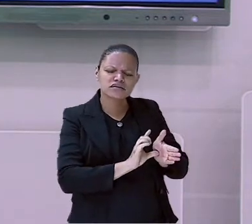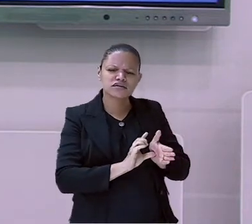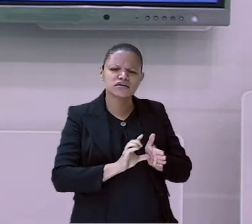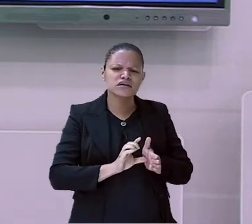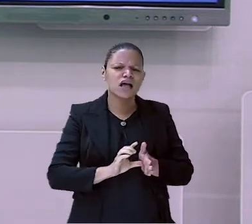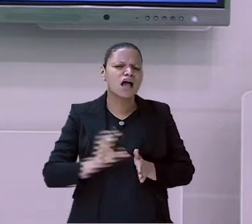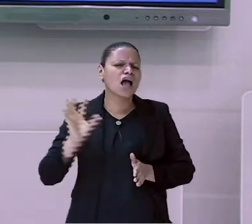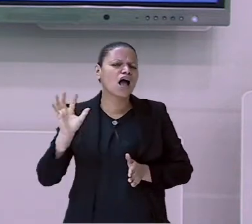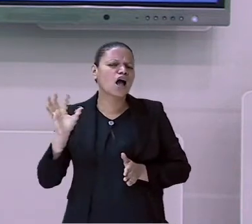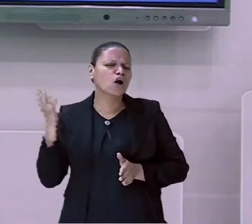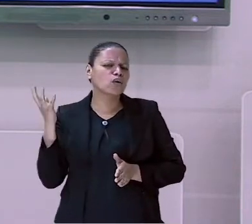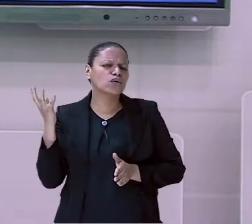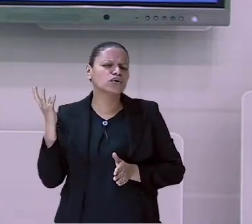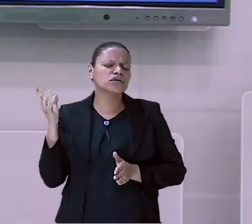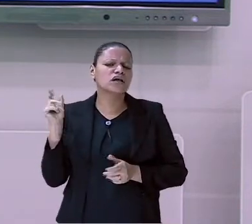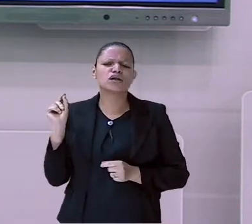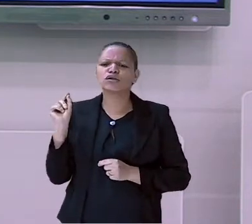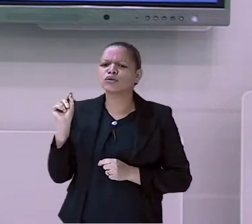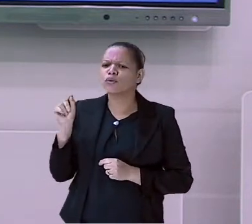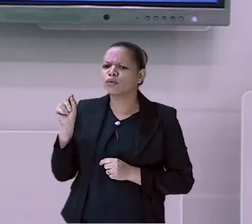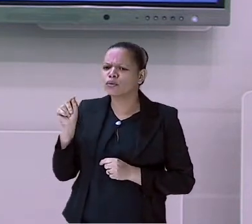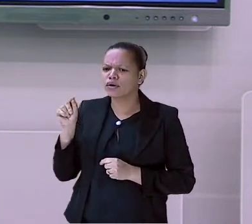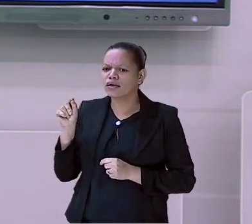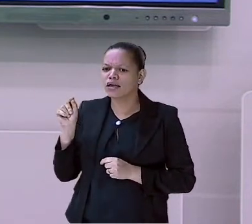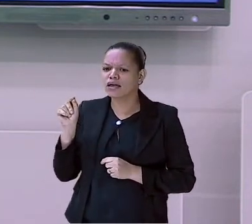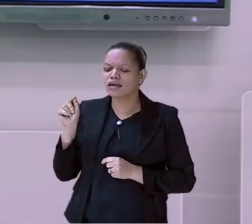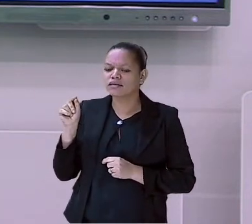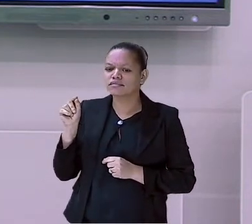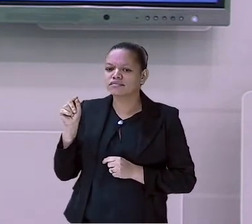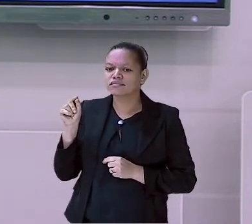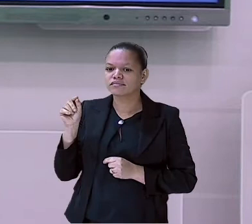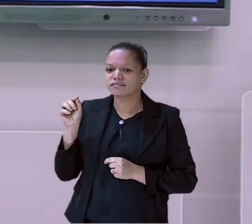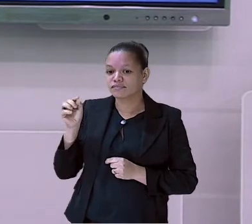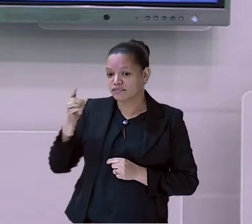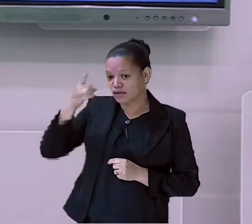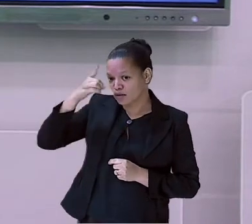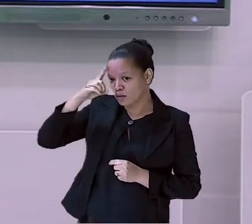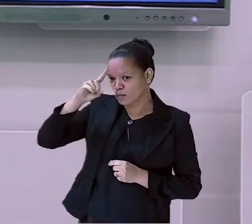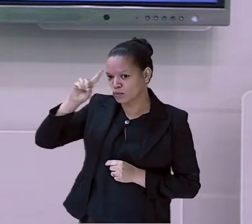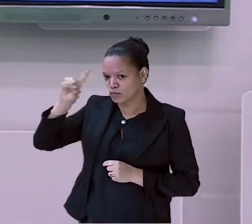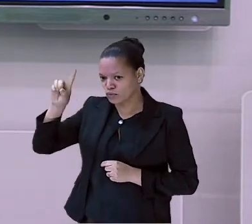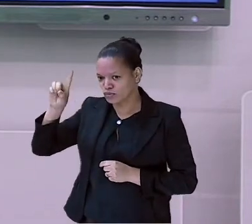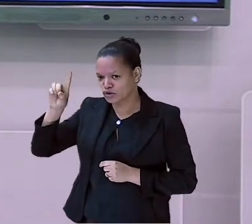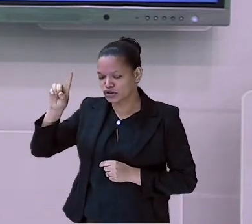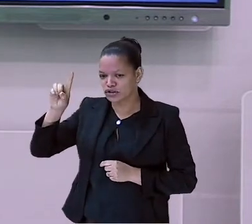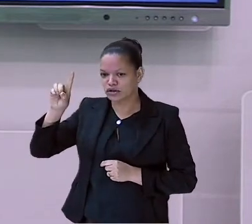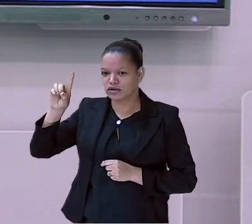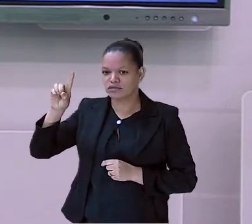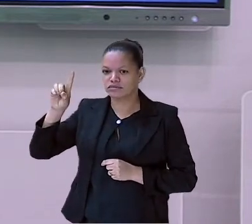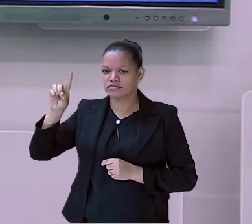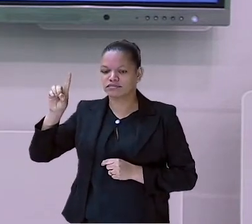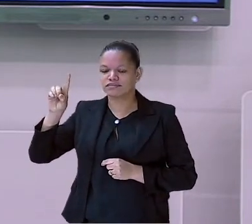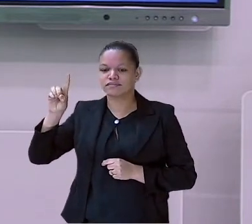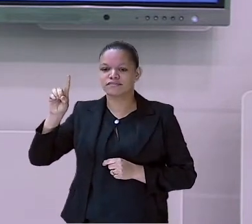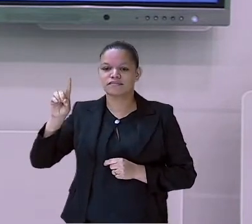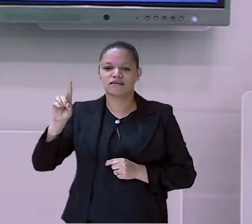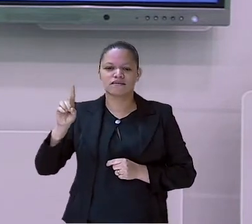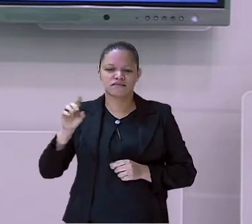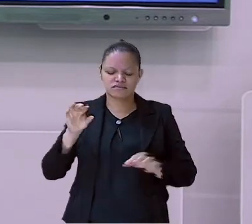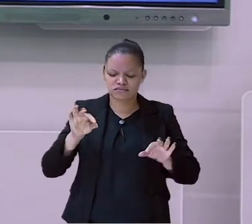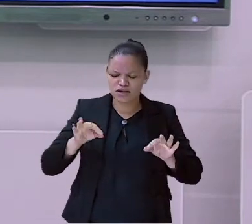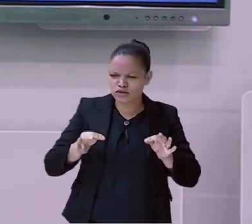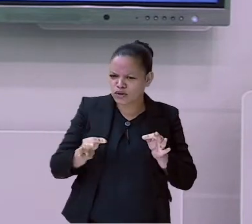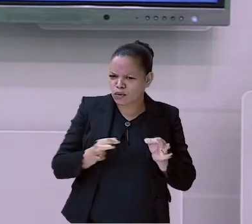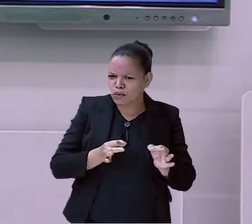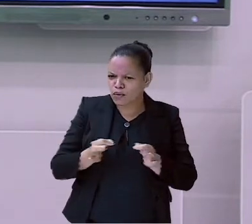é o dia antes do dia 3? É o dia 2. Então, aí é a véspera do feriado, onde você se programa,